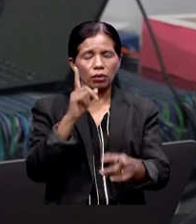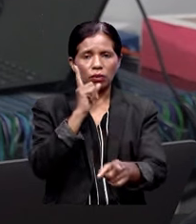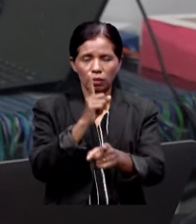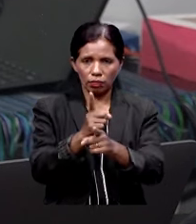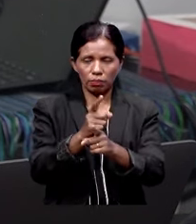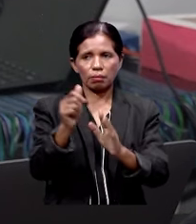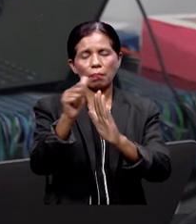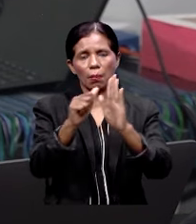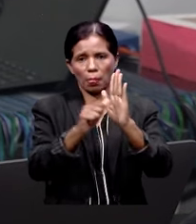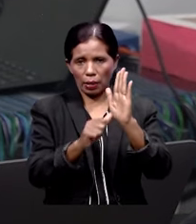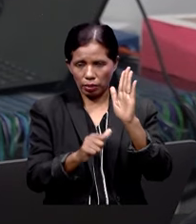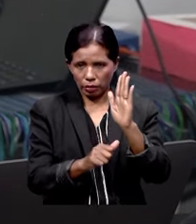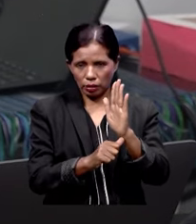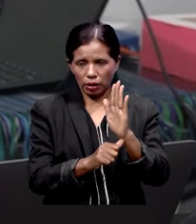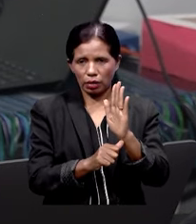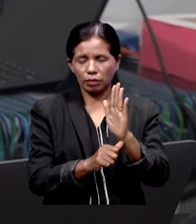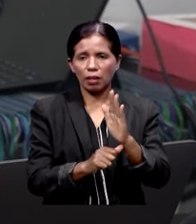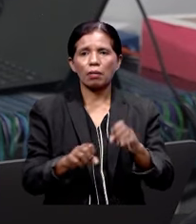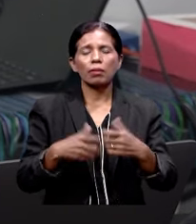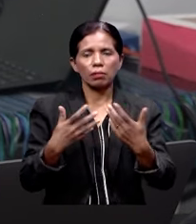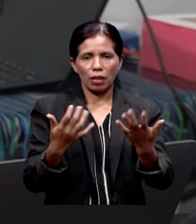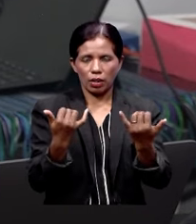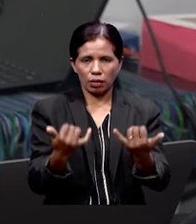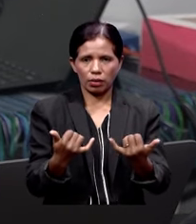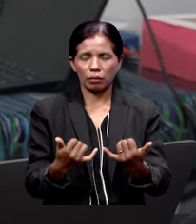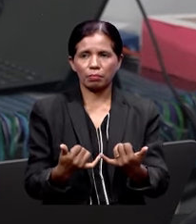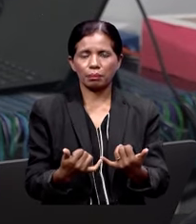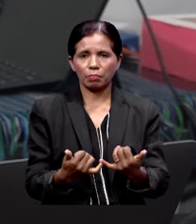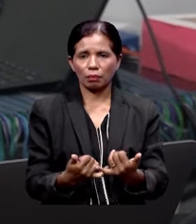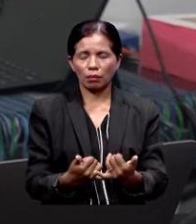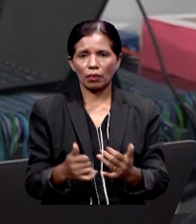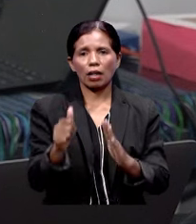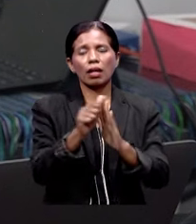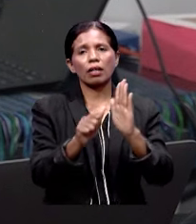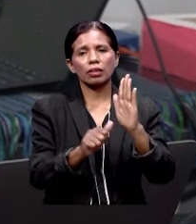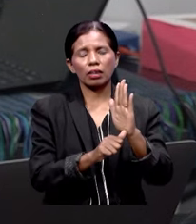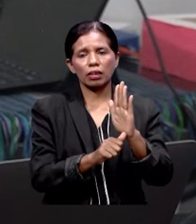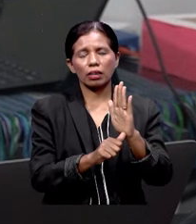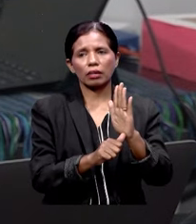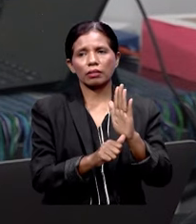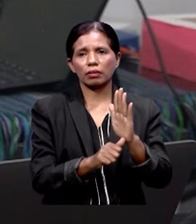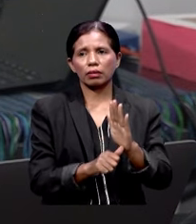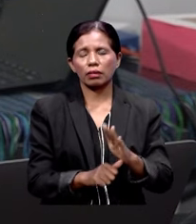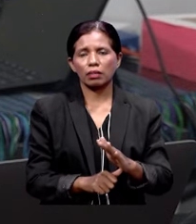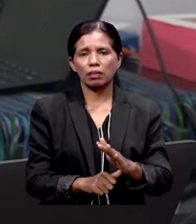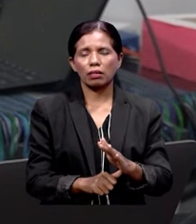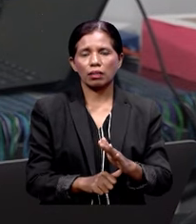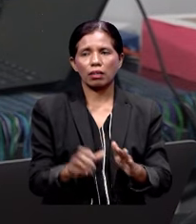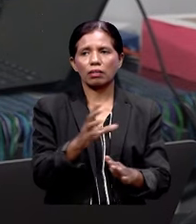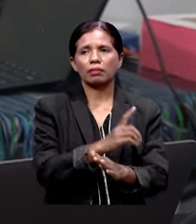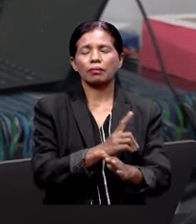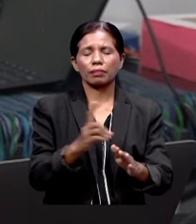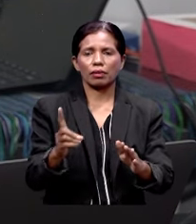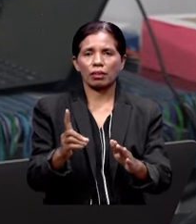diang lamentável no insa, mas bem agora dadauk ne, agenda ne me full tena to maio, itla